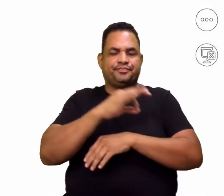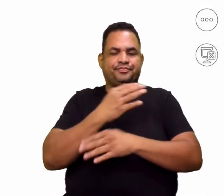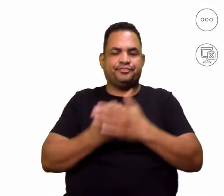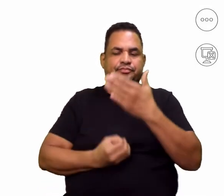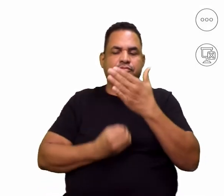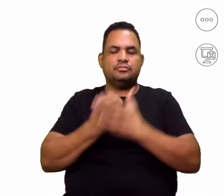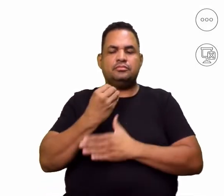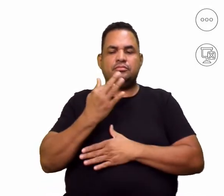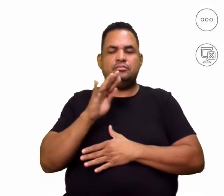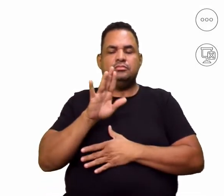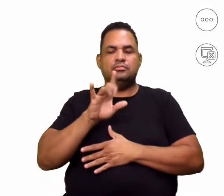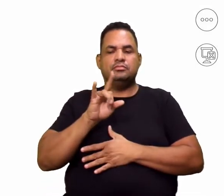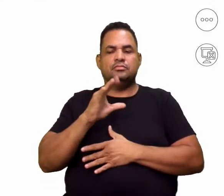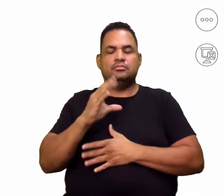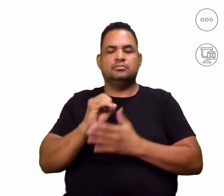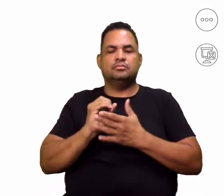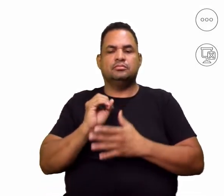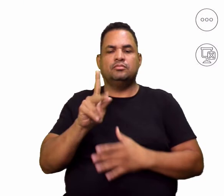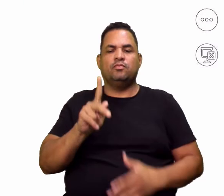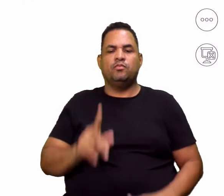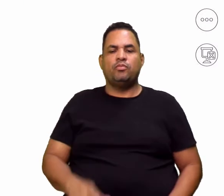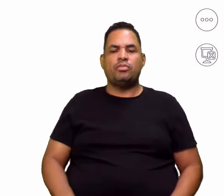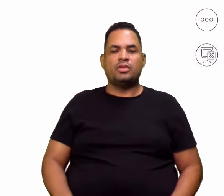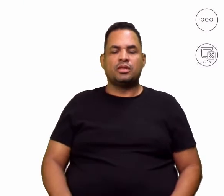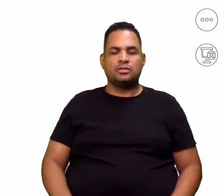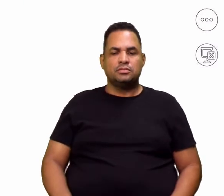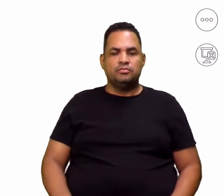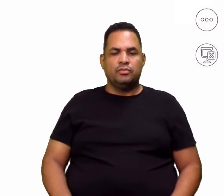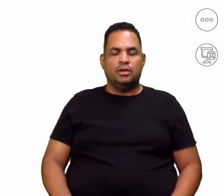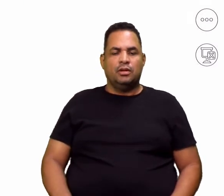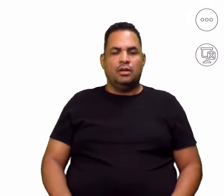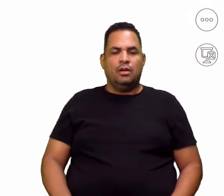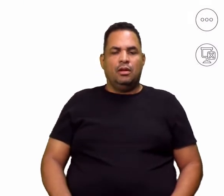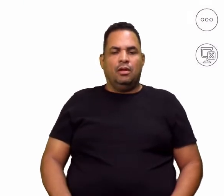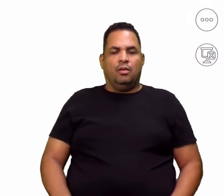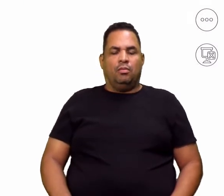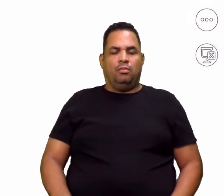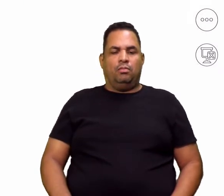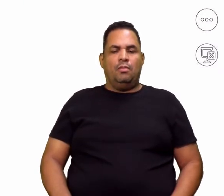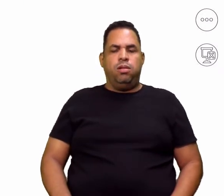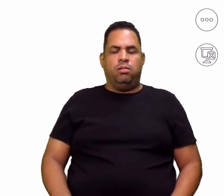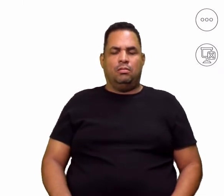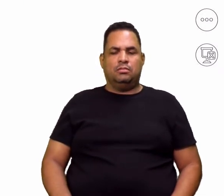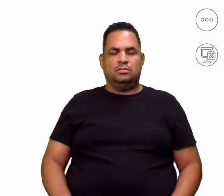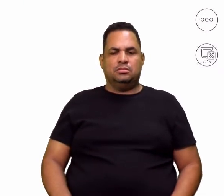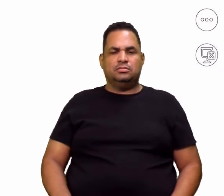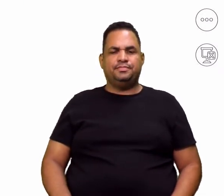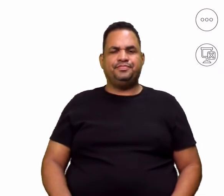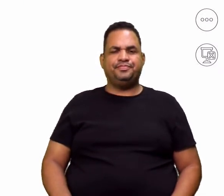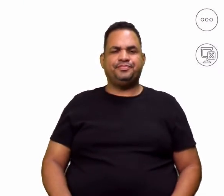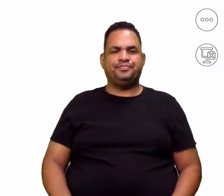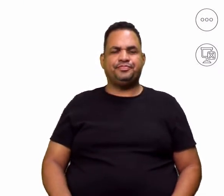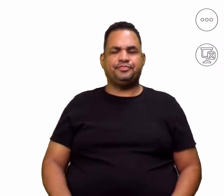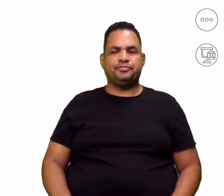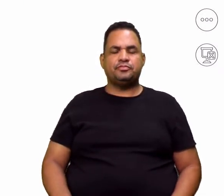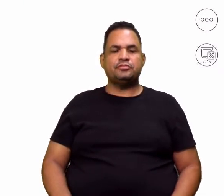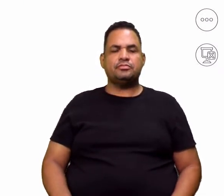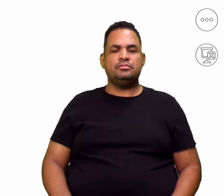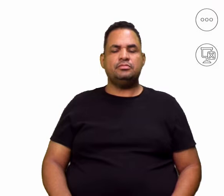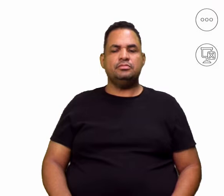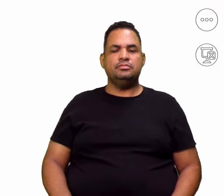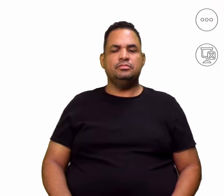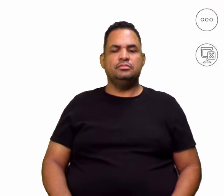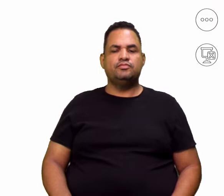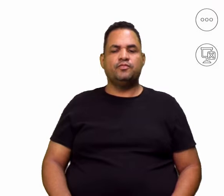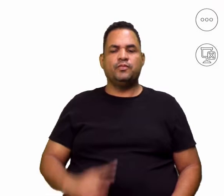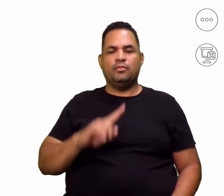galera? Ok? As operárias que estão ali são frutos de produção normal. No caso dos